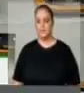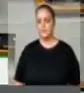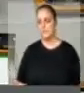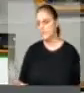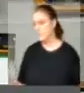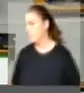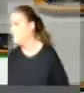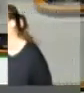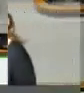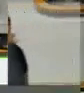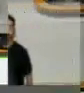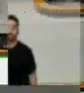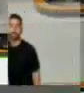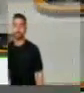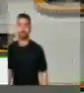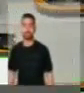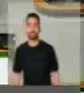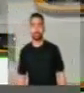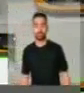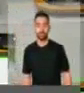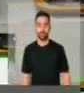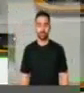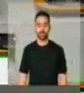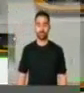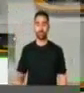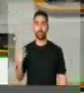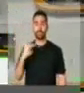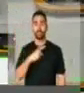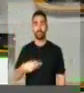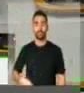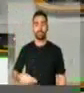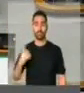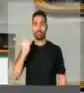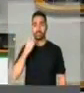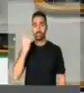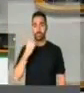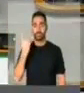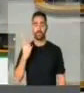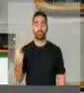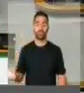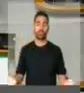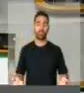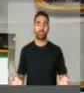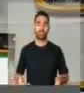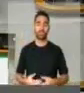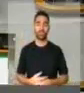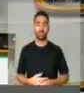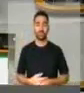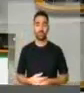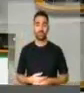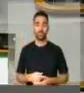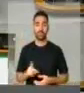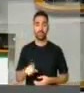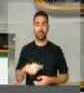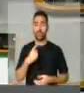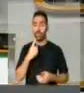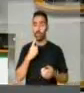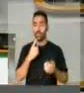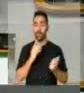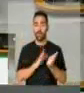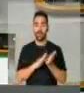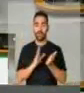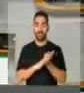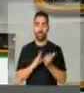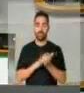Rubens Bueno. Senhora Presidente, deputada Luzia Ferreira, hoje é aniversário da República